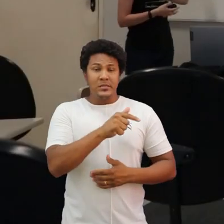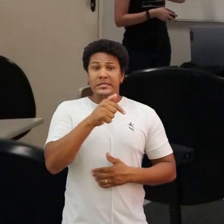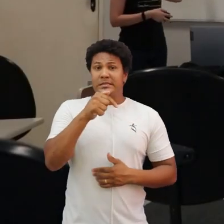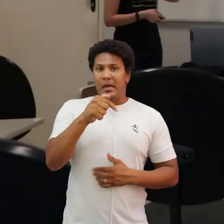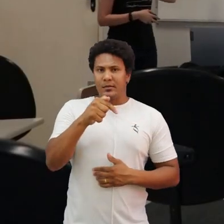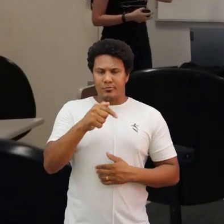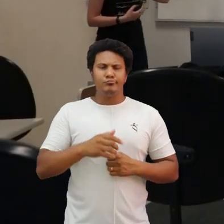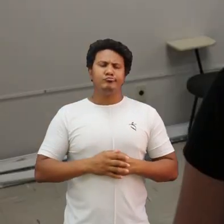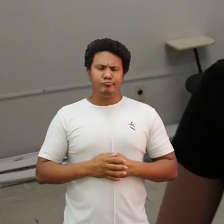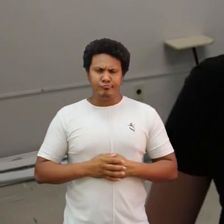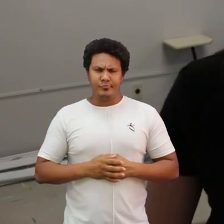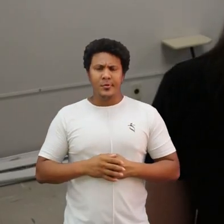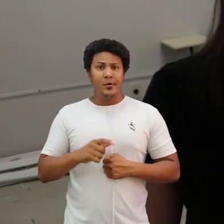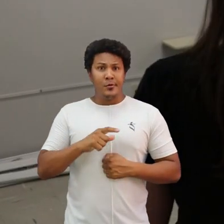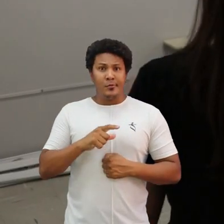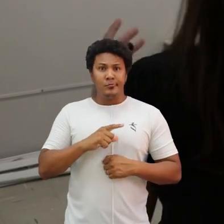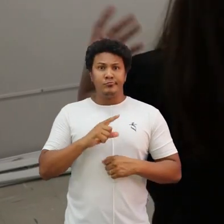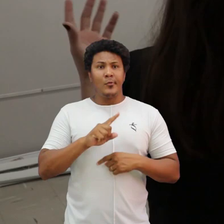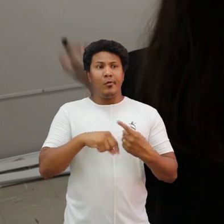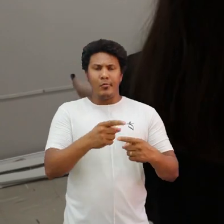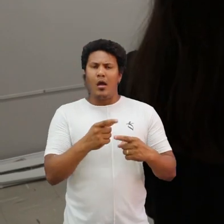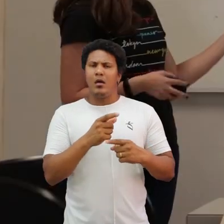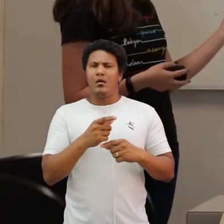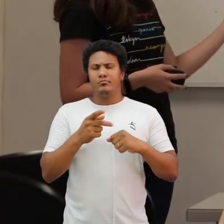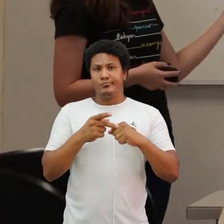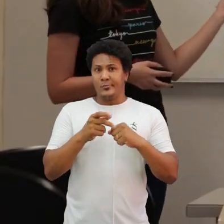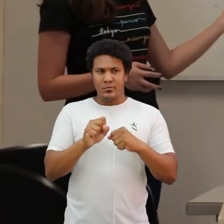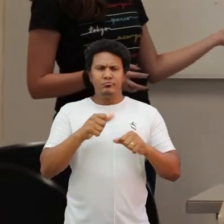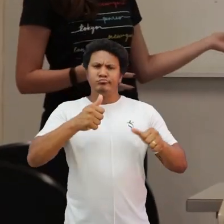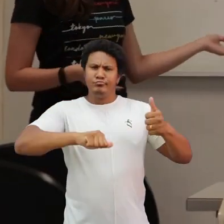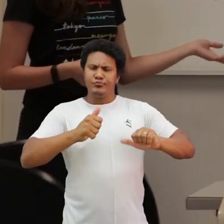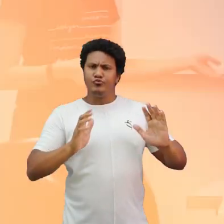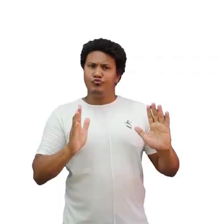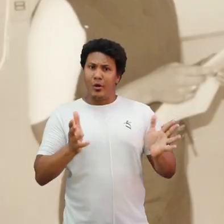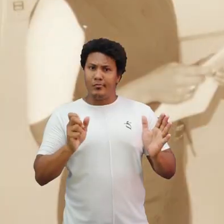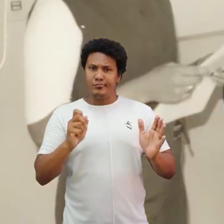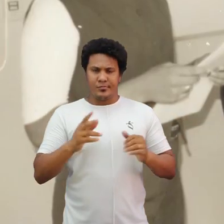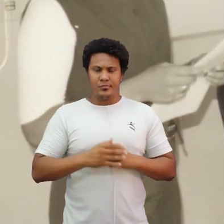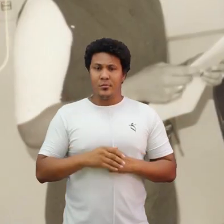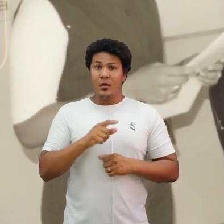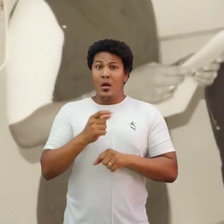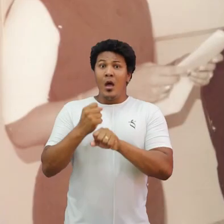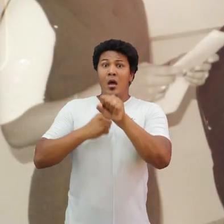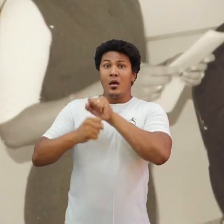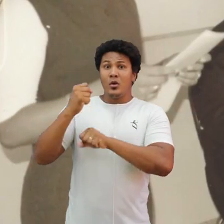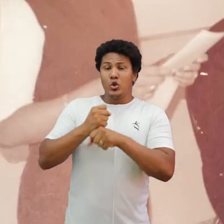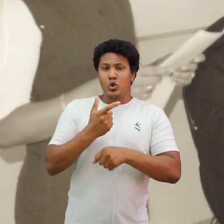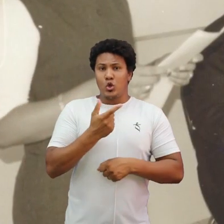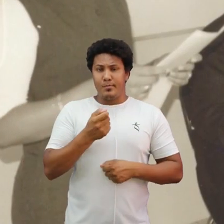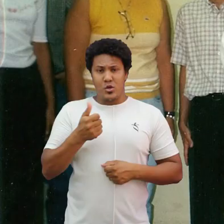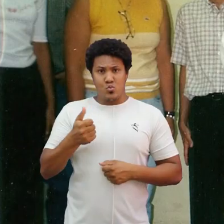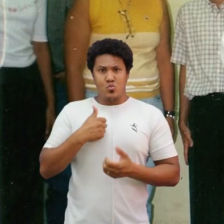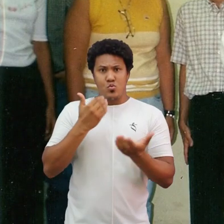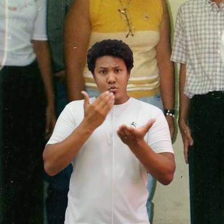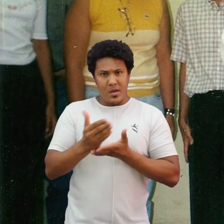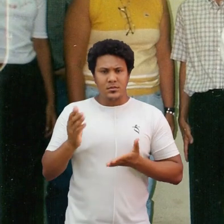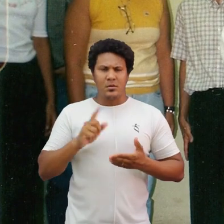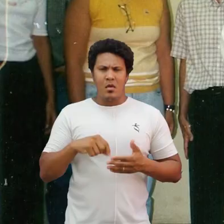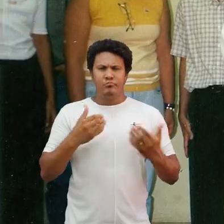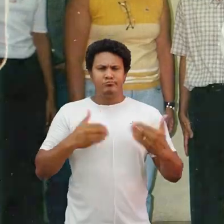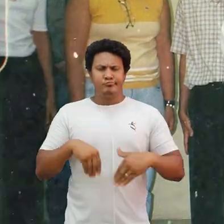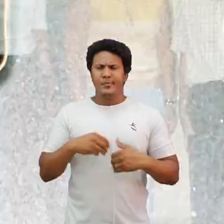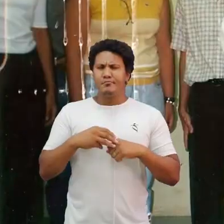A pós-graduação em Engenharia Química da Universidade Federal do Ceará foi instituída no ano de 2001. Concurso